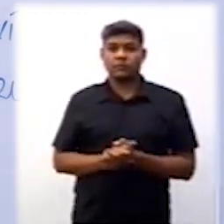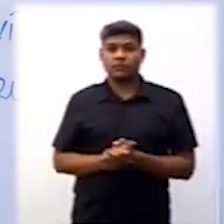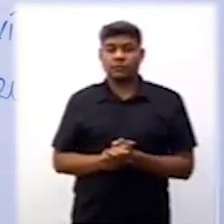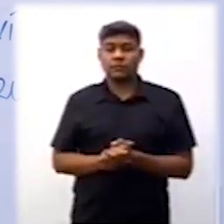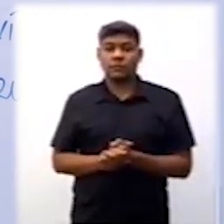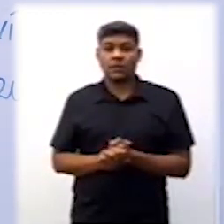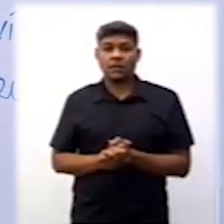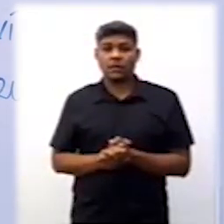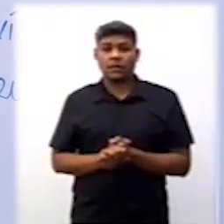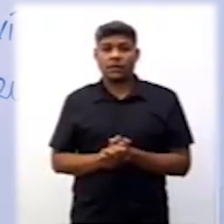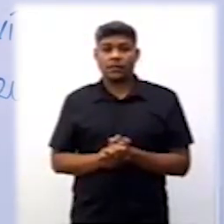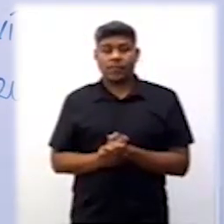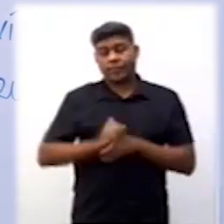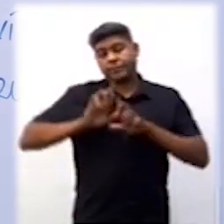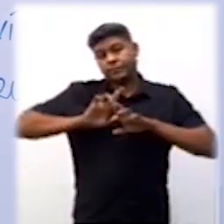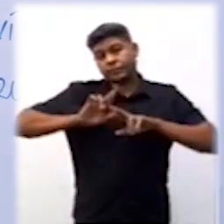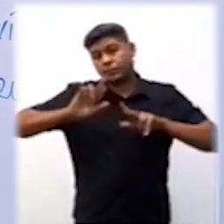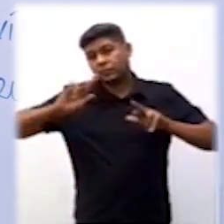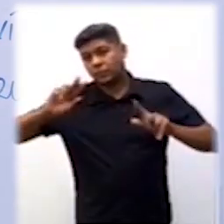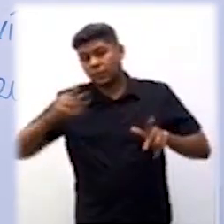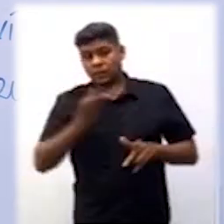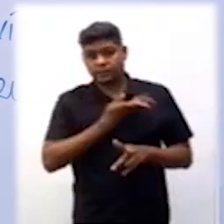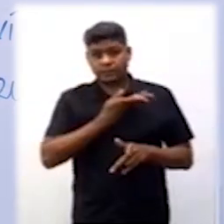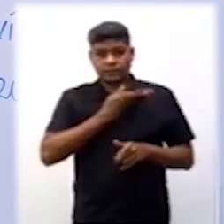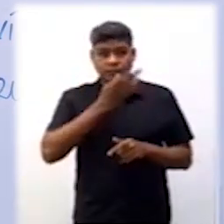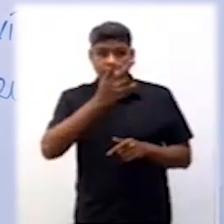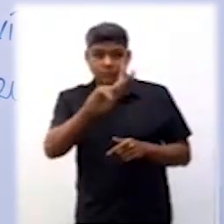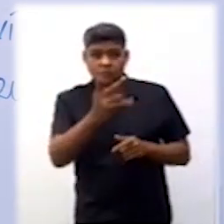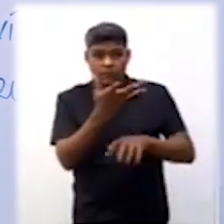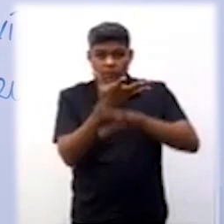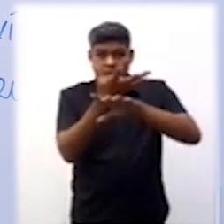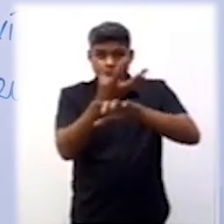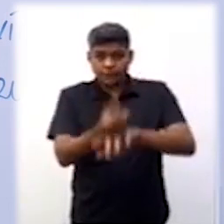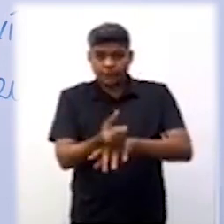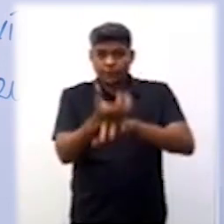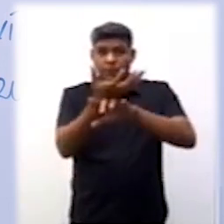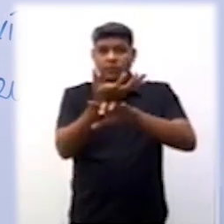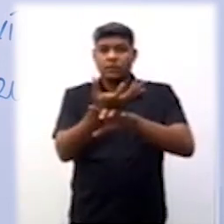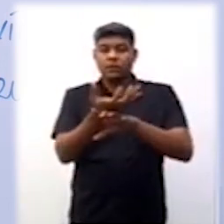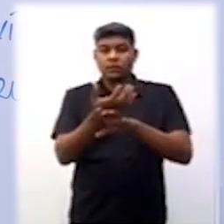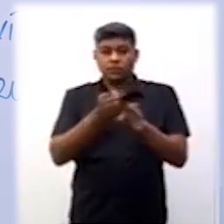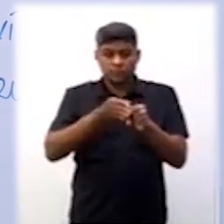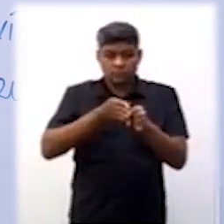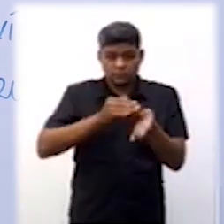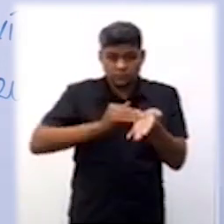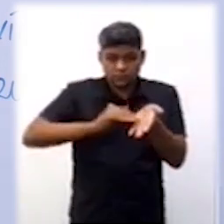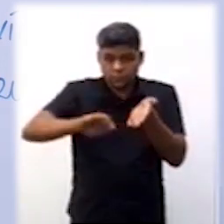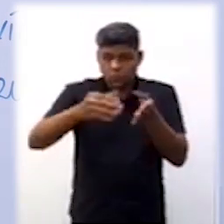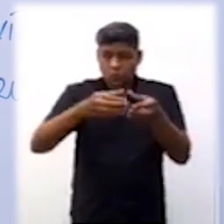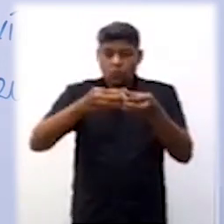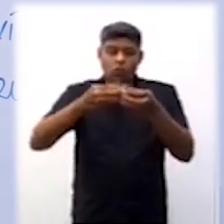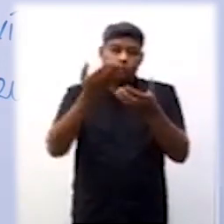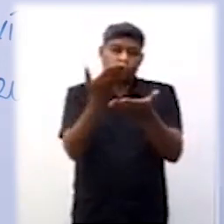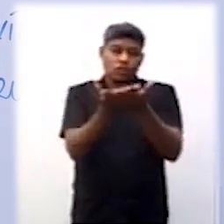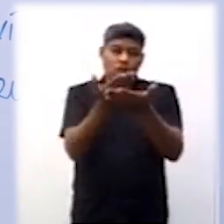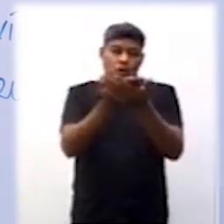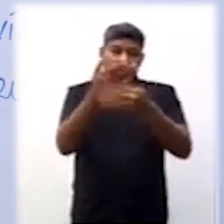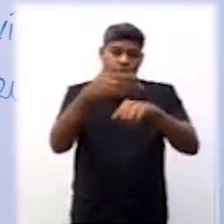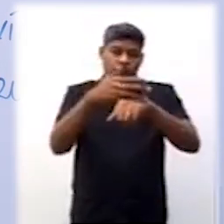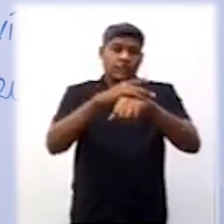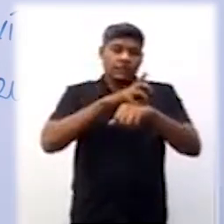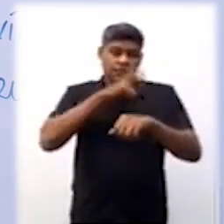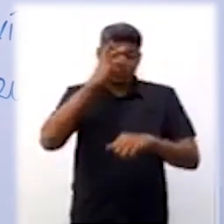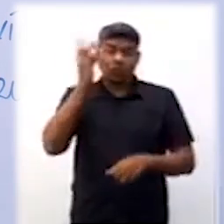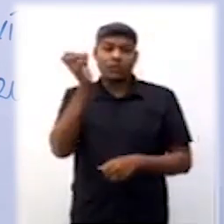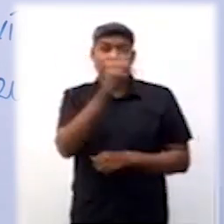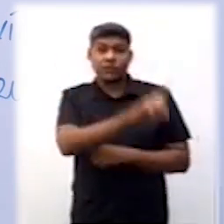questão dessa. Para muitos amigos seus, bate um print, manda no grupo da escola depois dessa questão, você vai ver que muita gente vai ter dificuldade. E